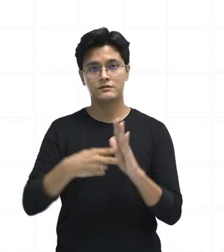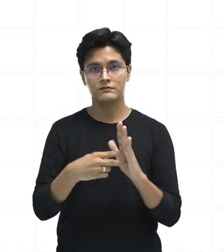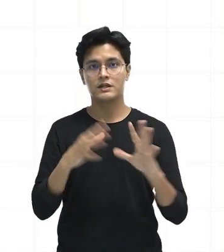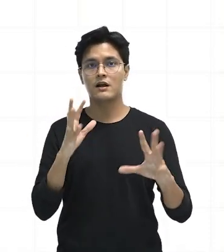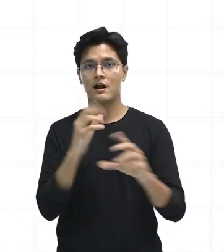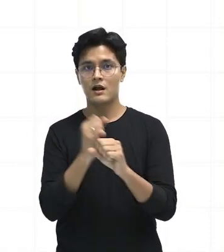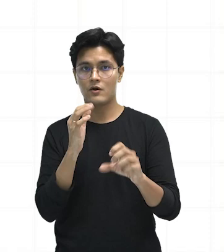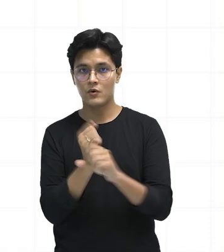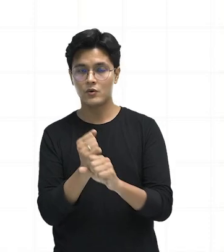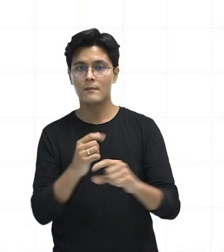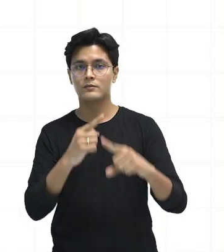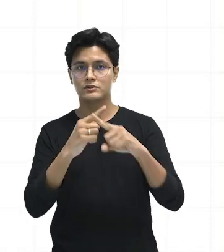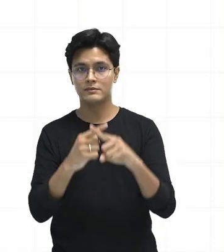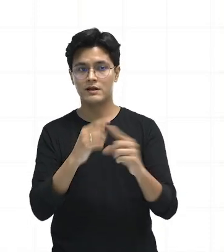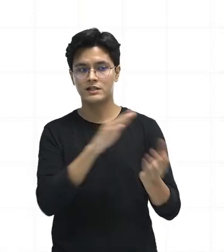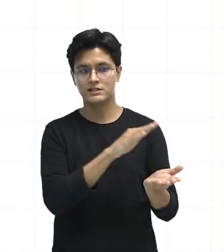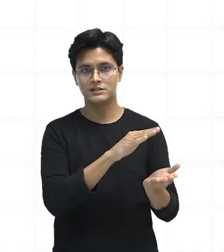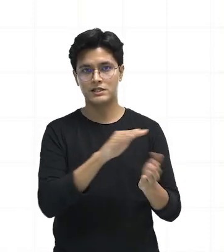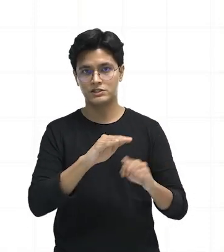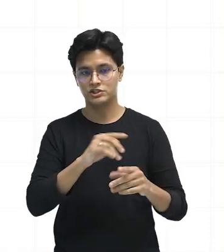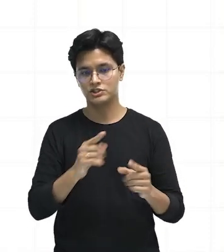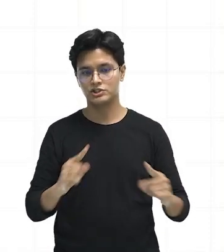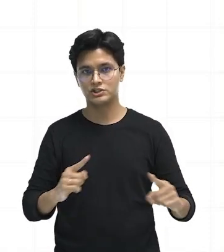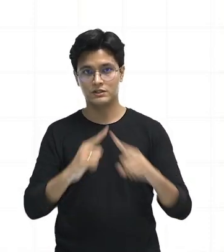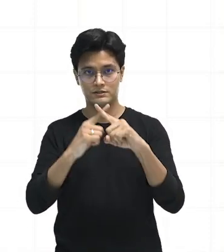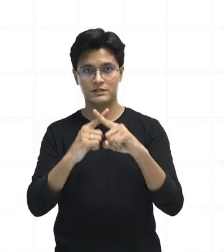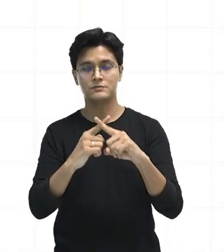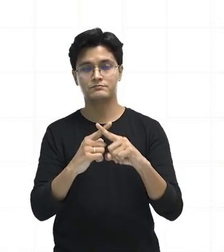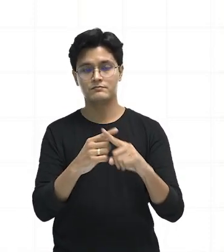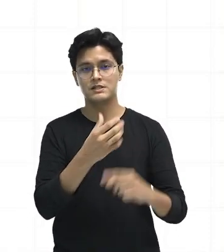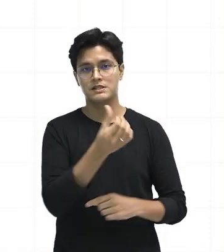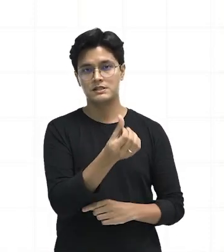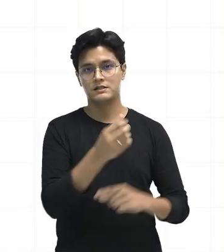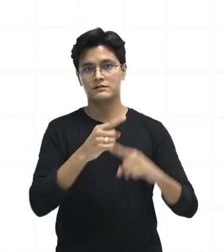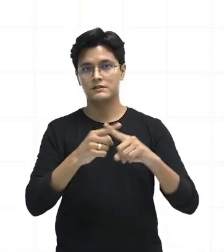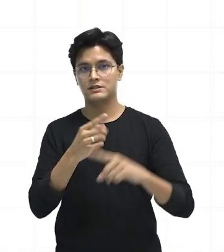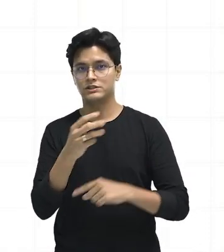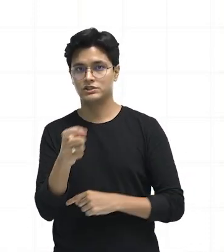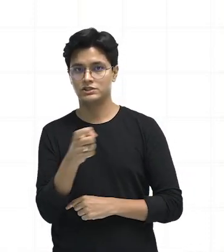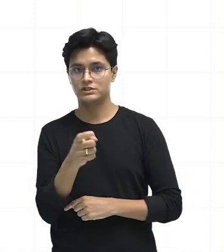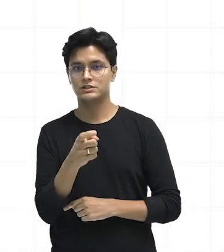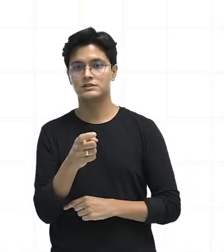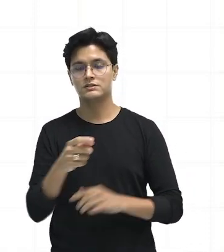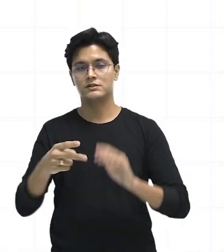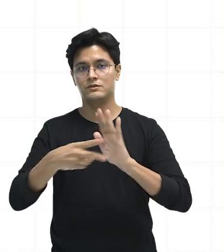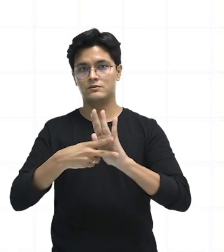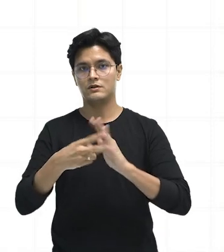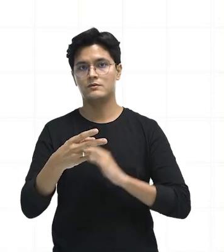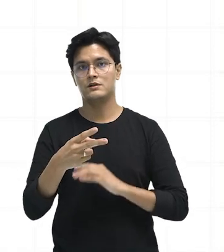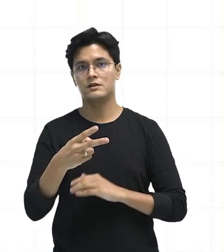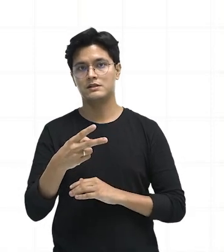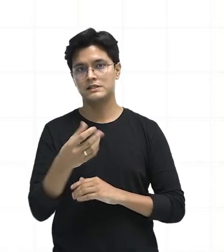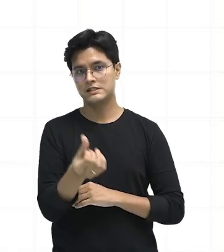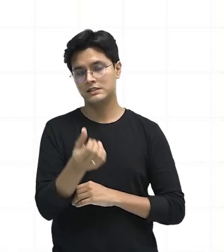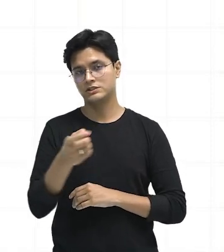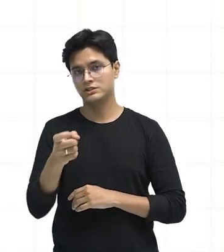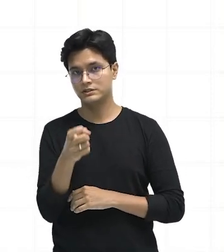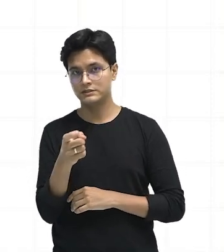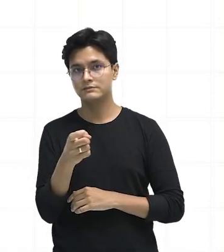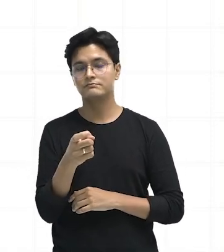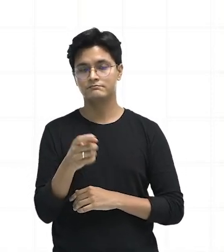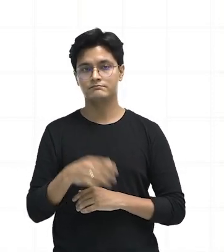em diagonal, onde 6 vezes x é 6x igual a